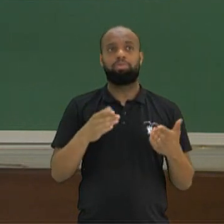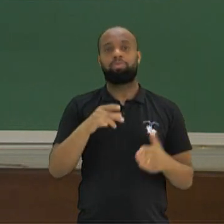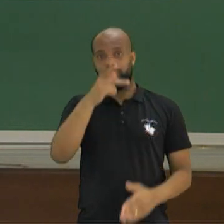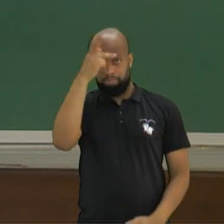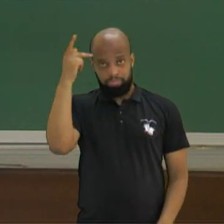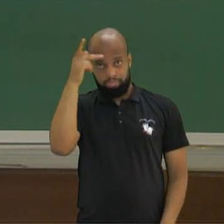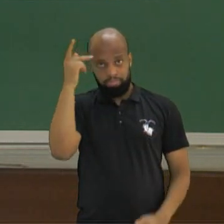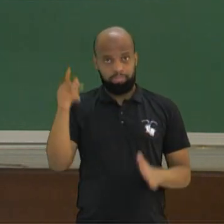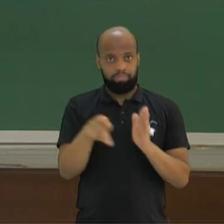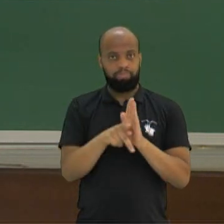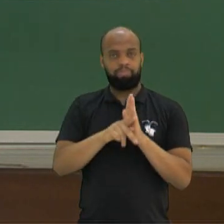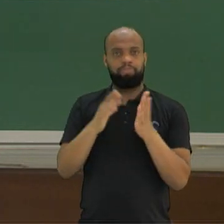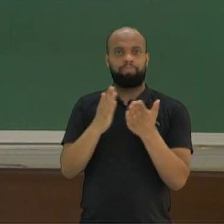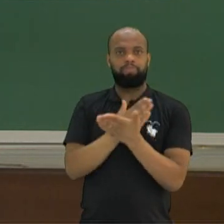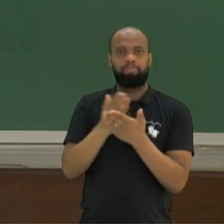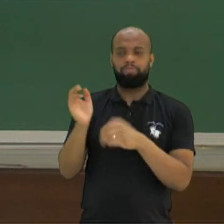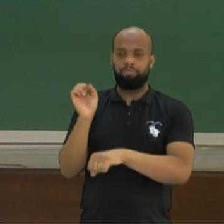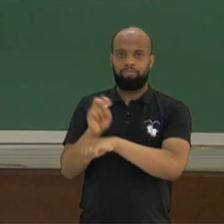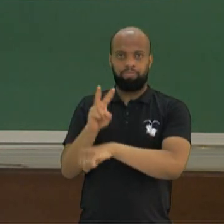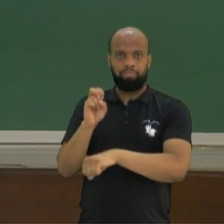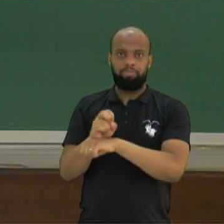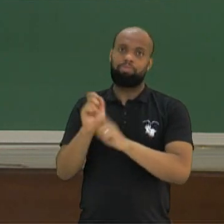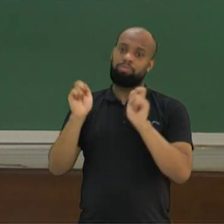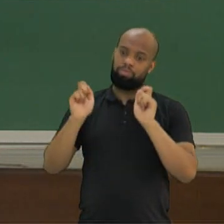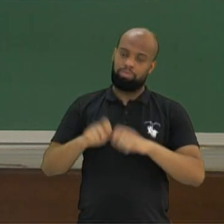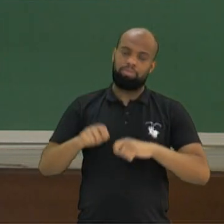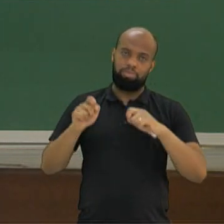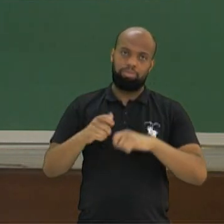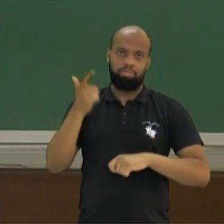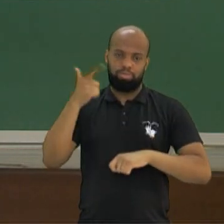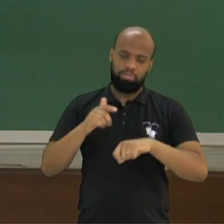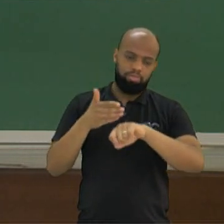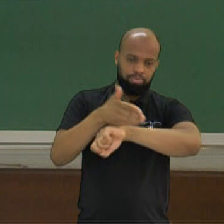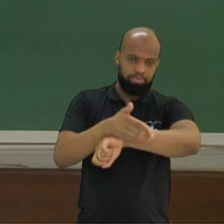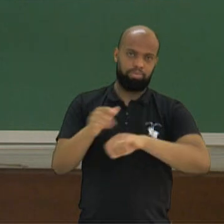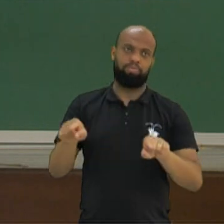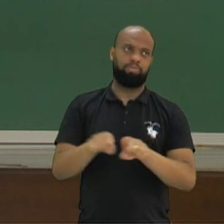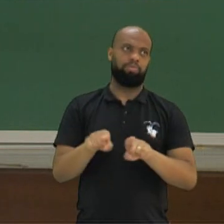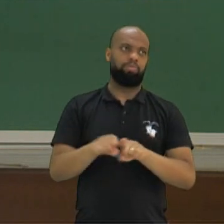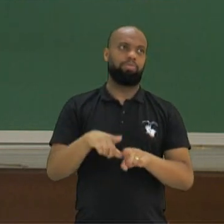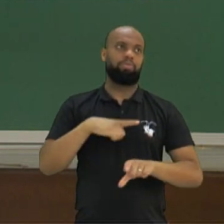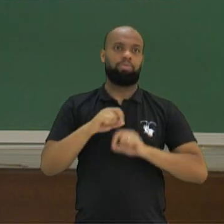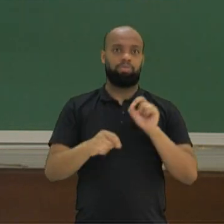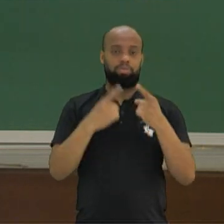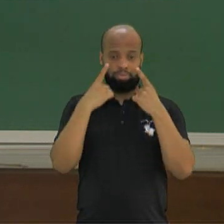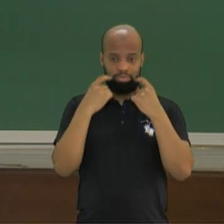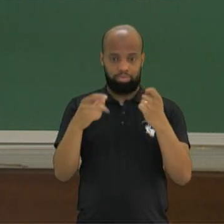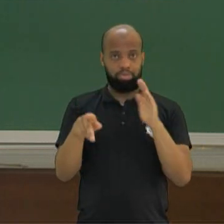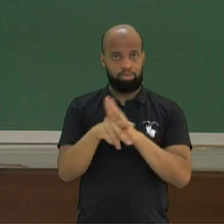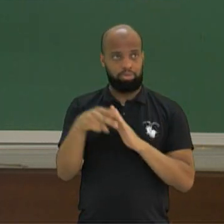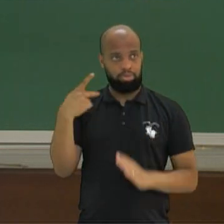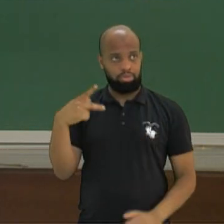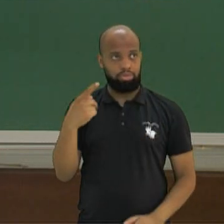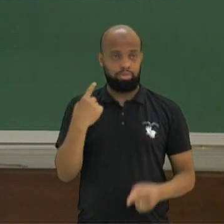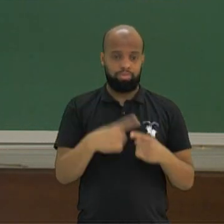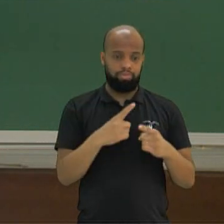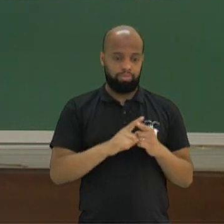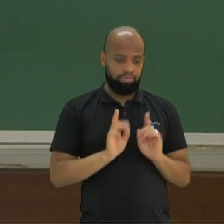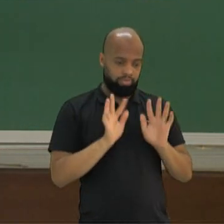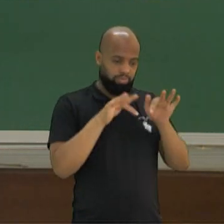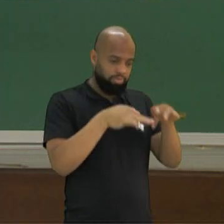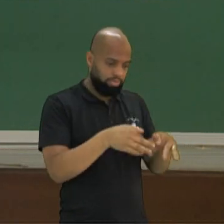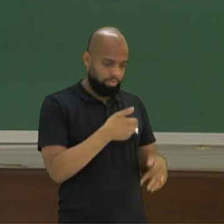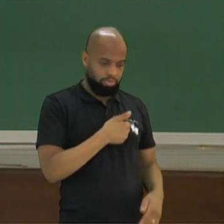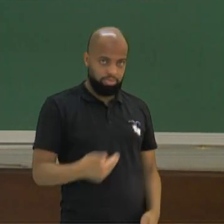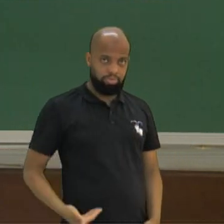ocupantes de cargo executivo serem reeleitos consecutivamente. Isso atendia, é claro, aos interesses do Fernando Henrique Cardoso, que vai terminar o seu mandato